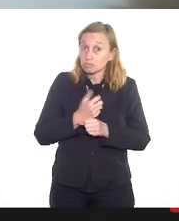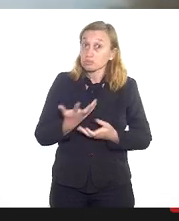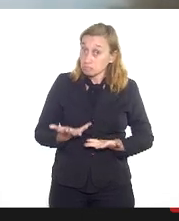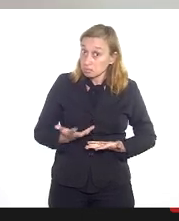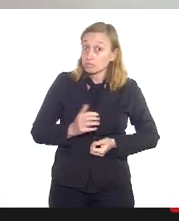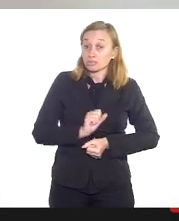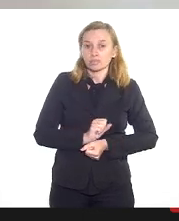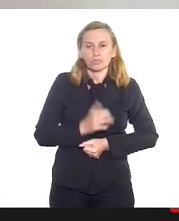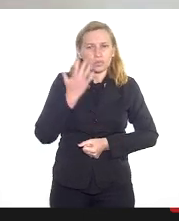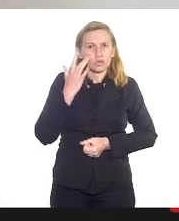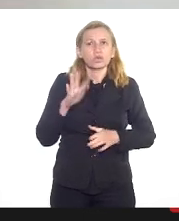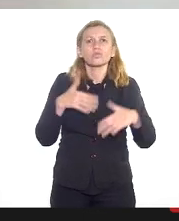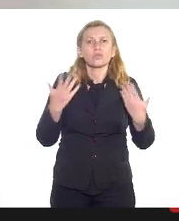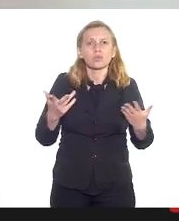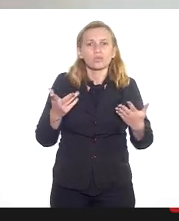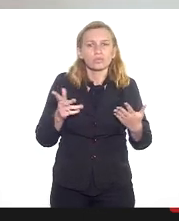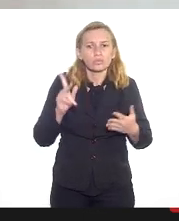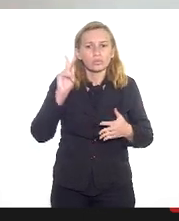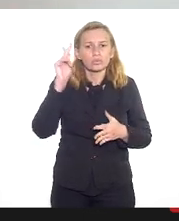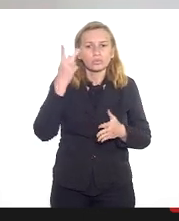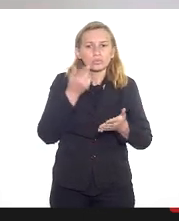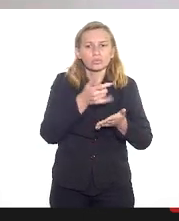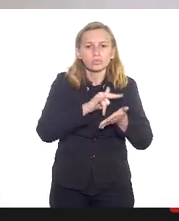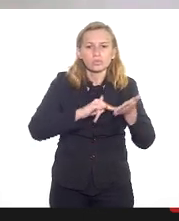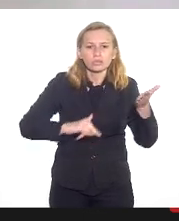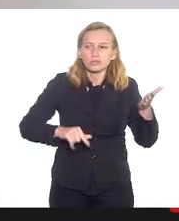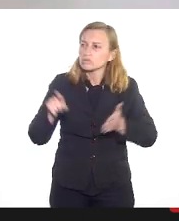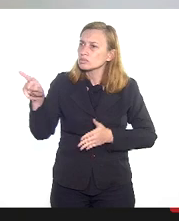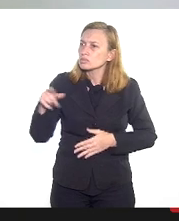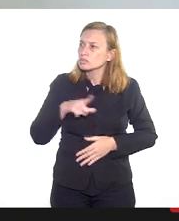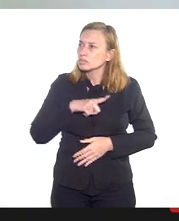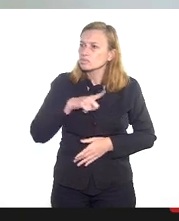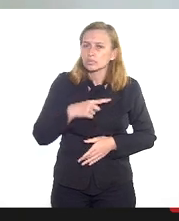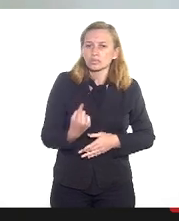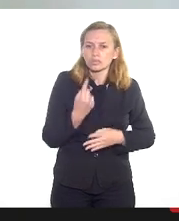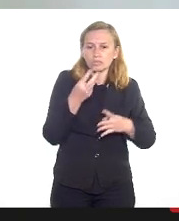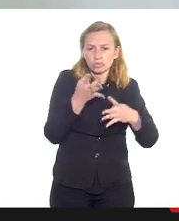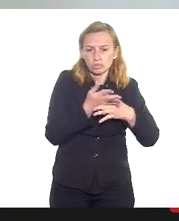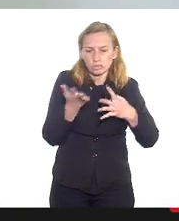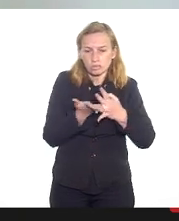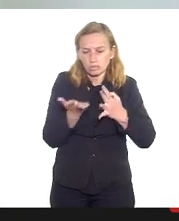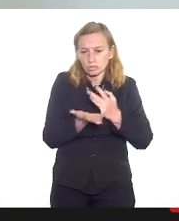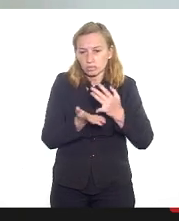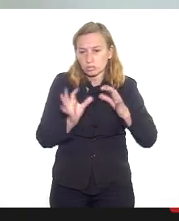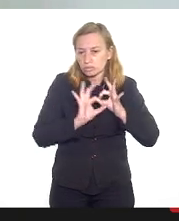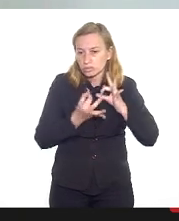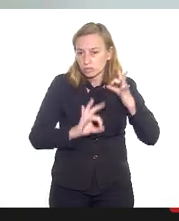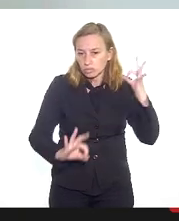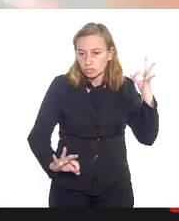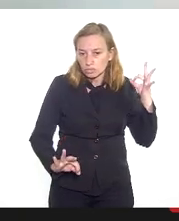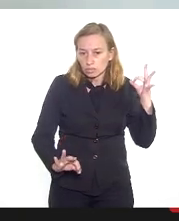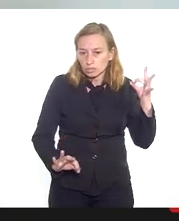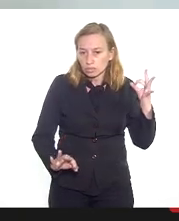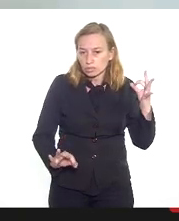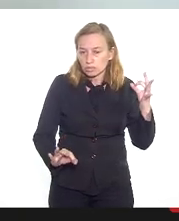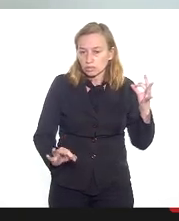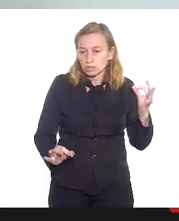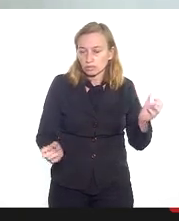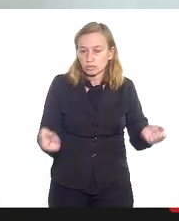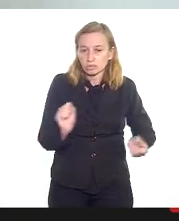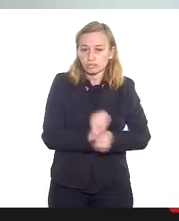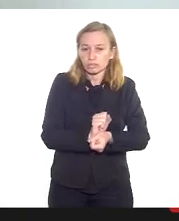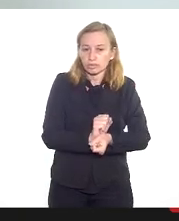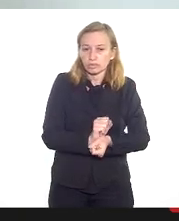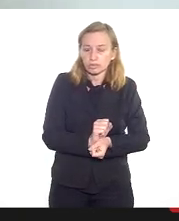acho assim, qual é o histórico que vocês da Cefaz vocês têm de que um parcelamento longo desse jeito, ele não acaba sendo suspenso em